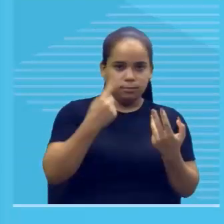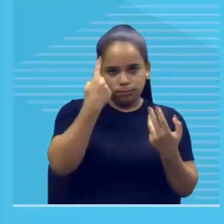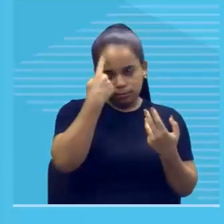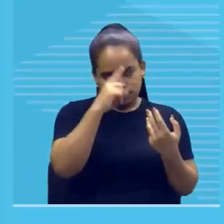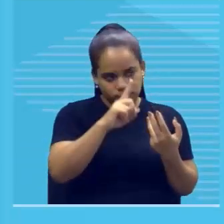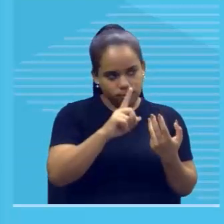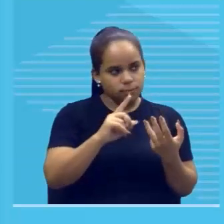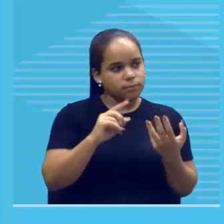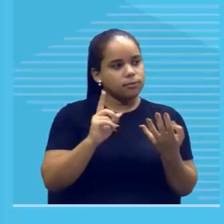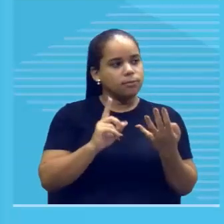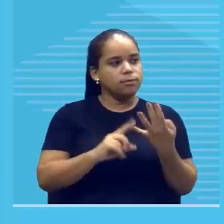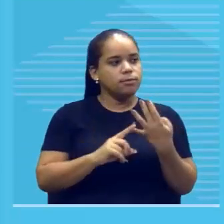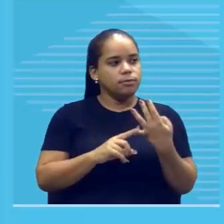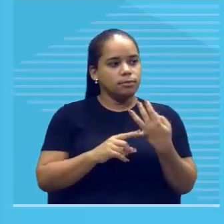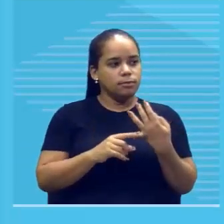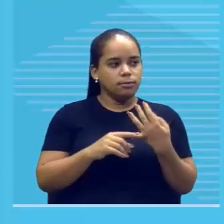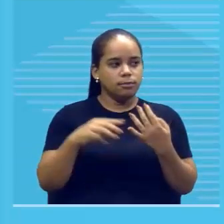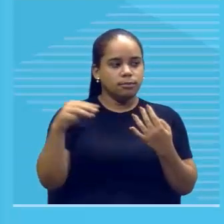os dias